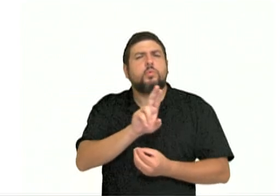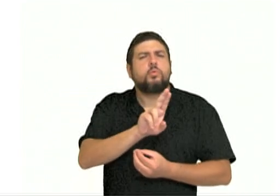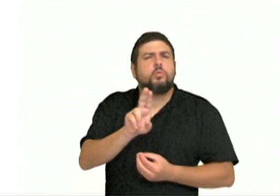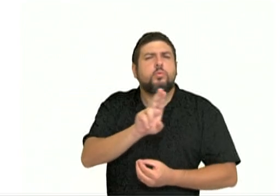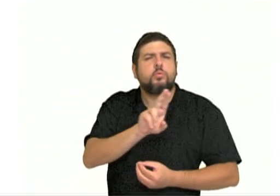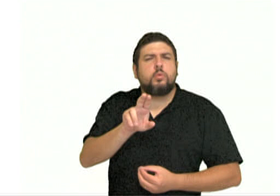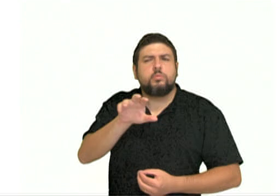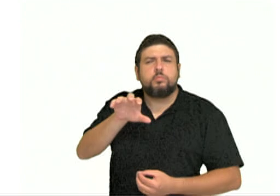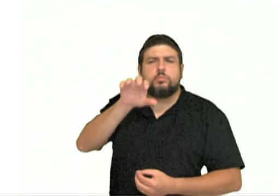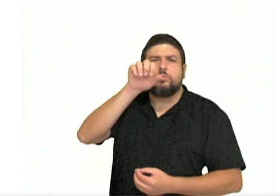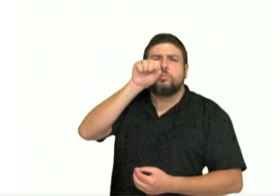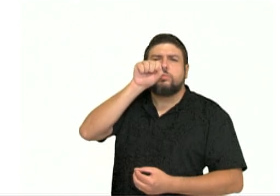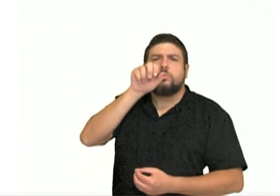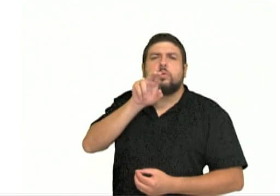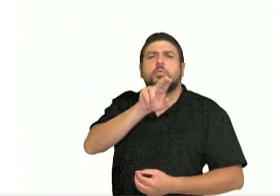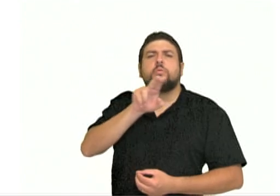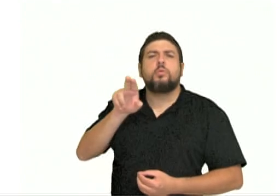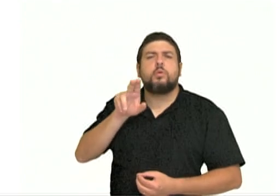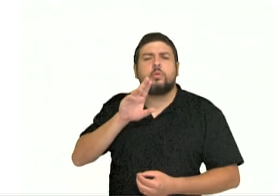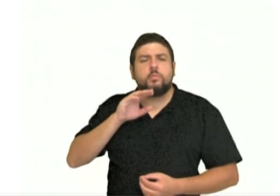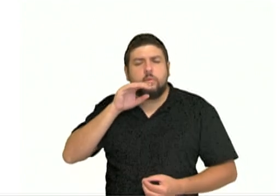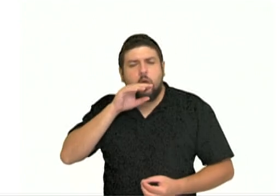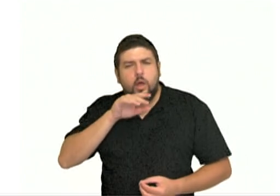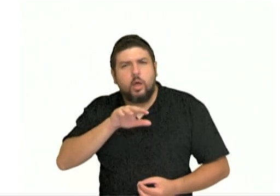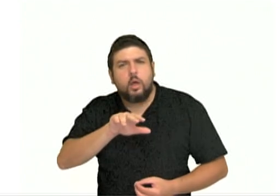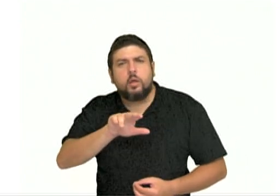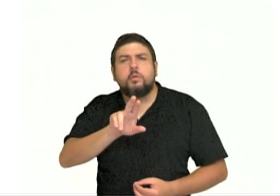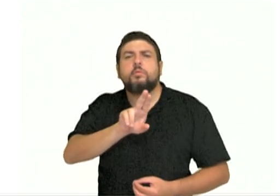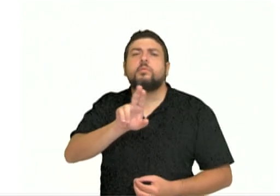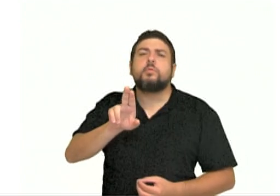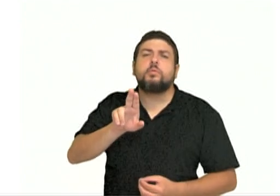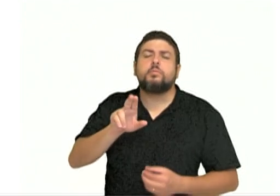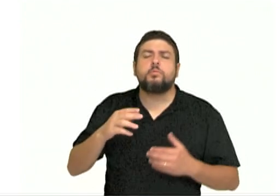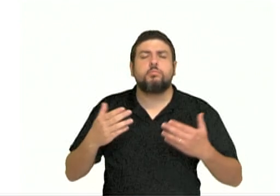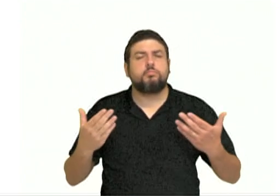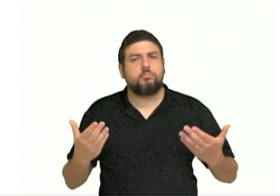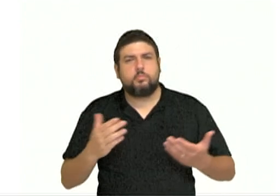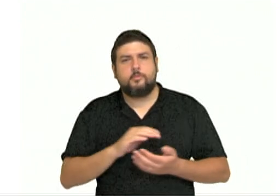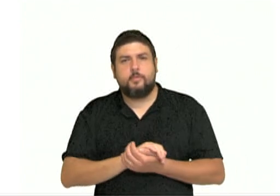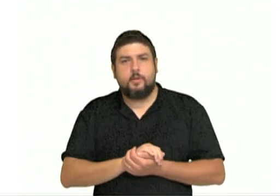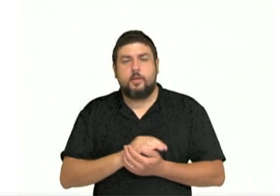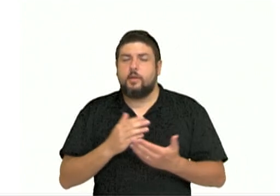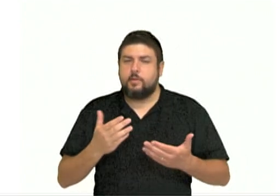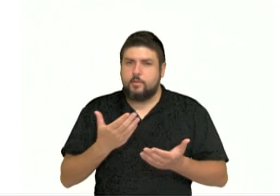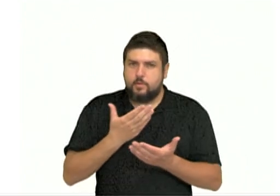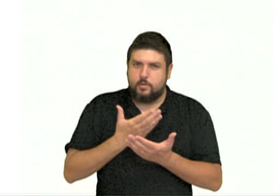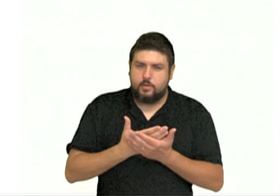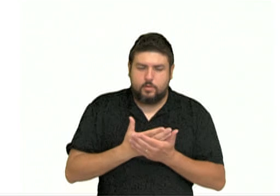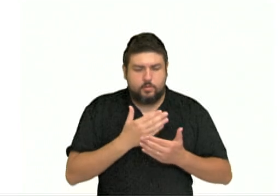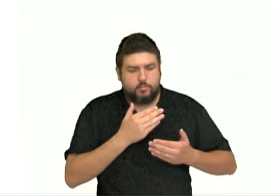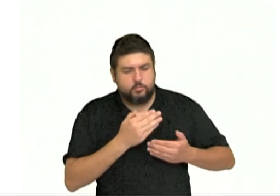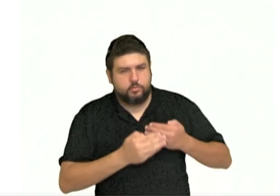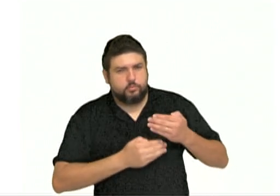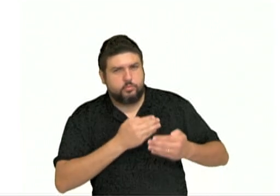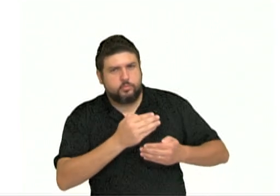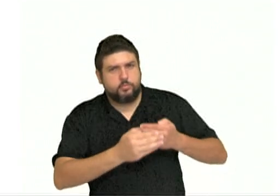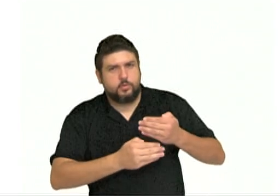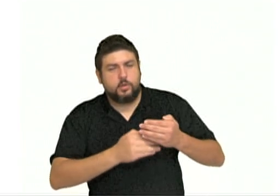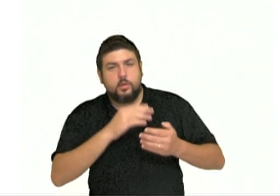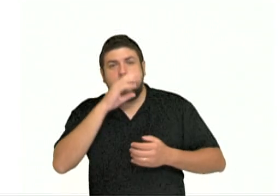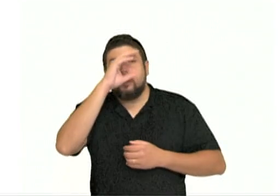movimentos que a gente faz? Qual é a importância deles? Então nós falaremos e aprenderemos sobre cada um